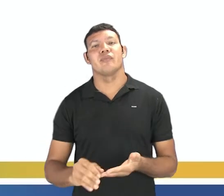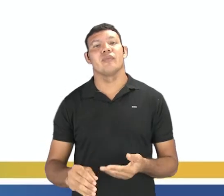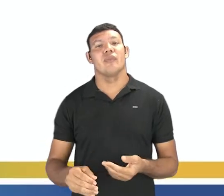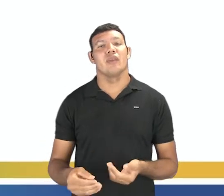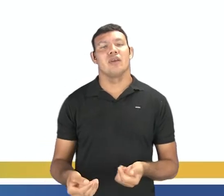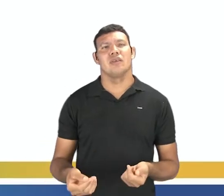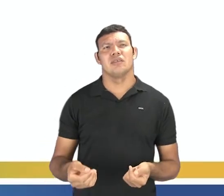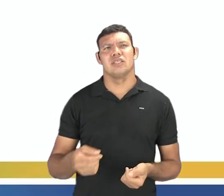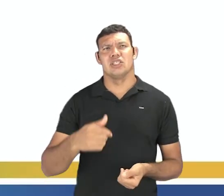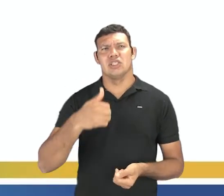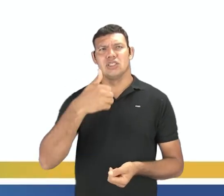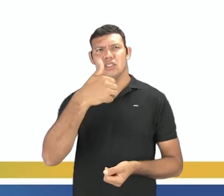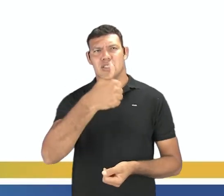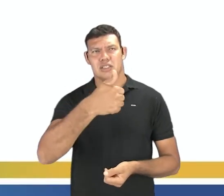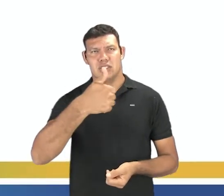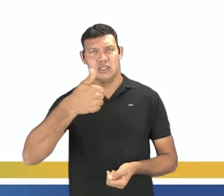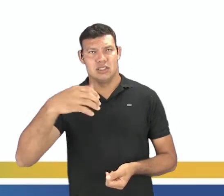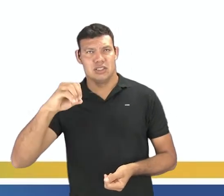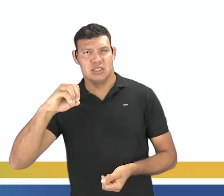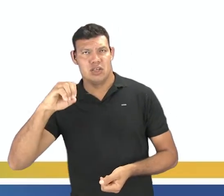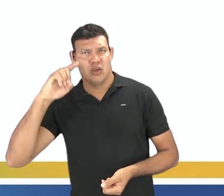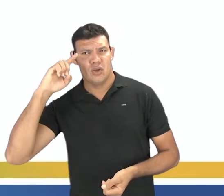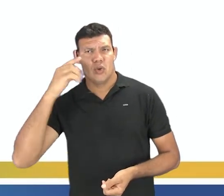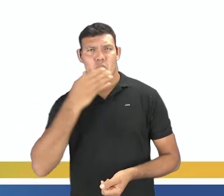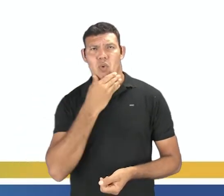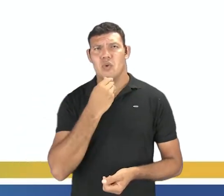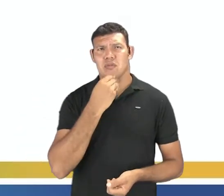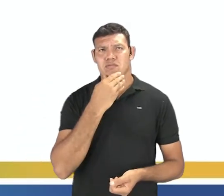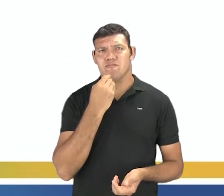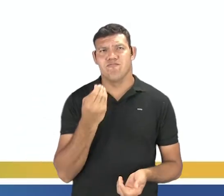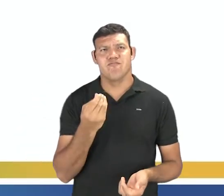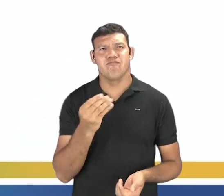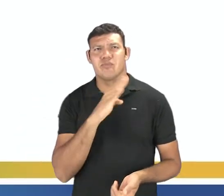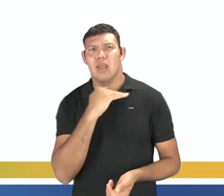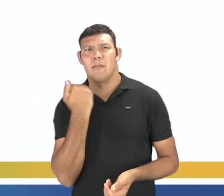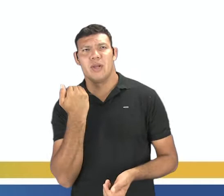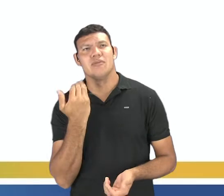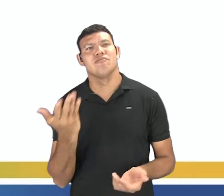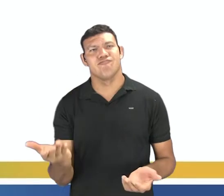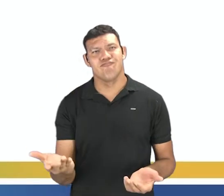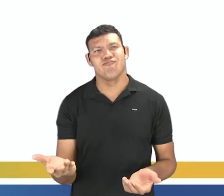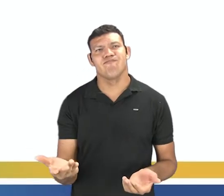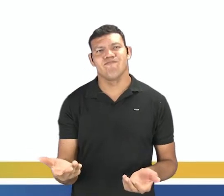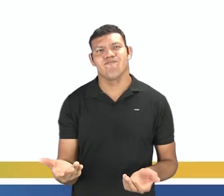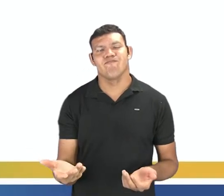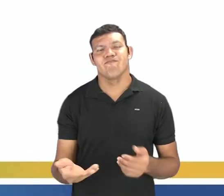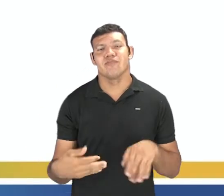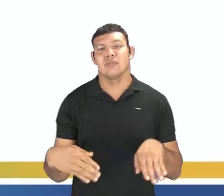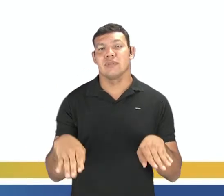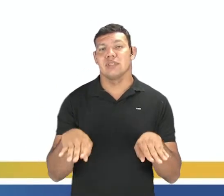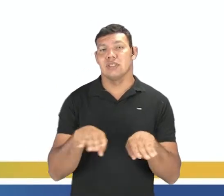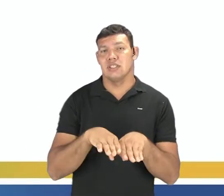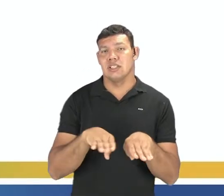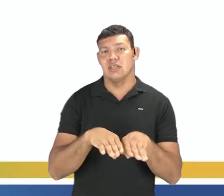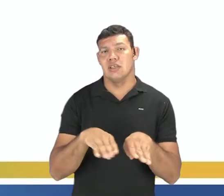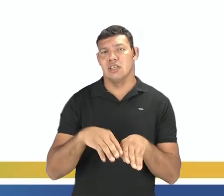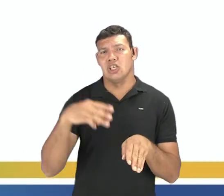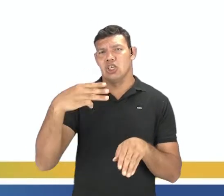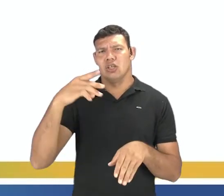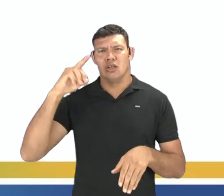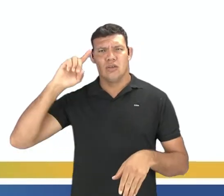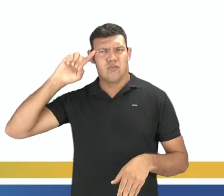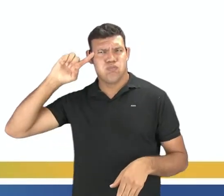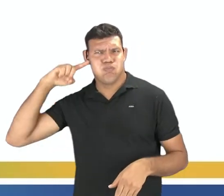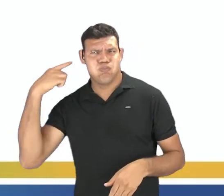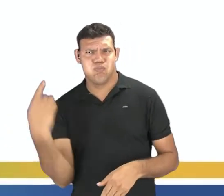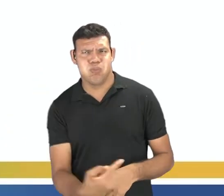mil homens, baixas aí que nunca vão ser reparadas, 3 bilhões gastos. No final de tudo